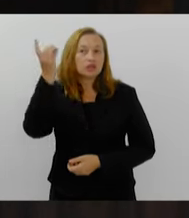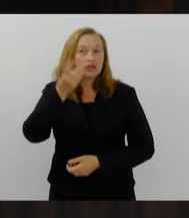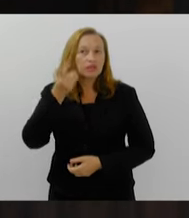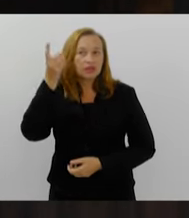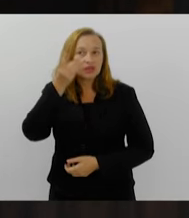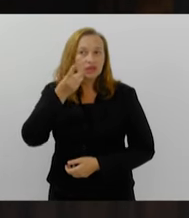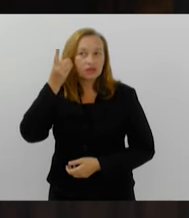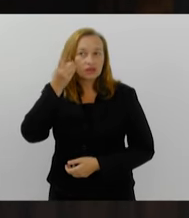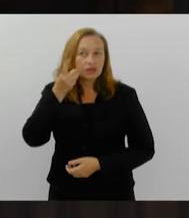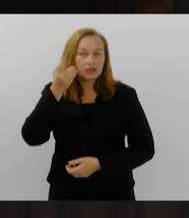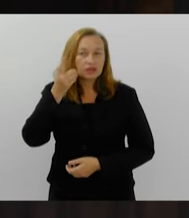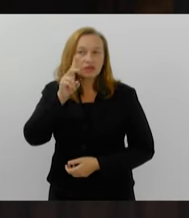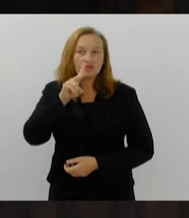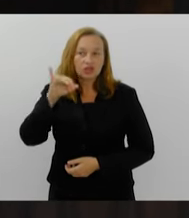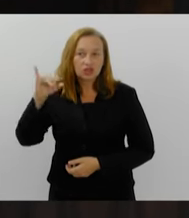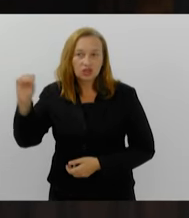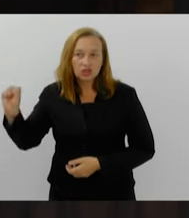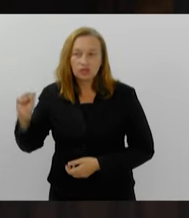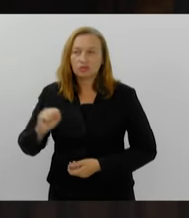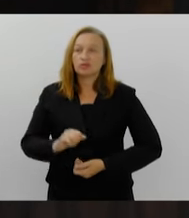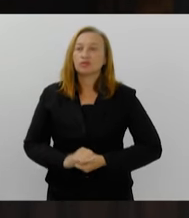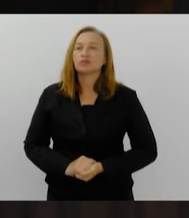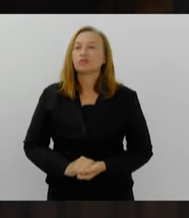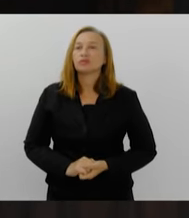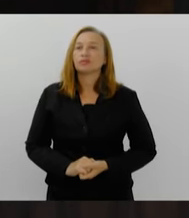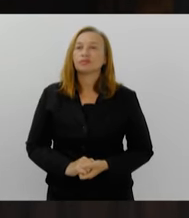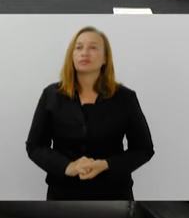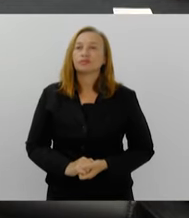deputado Vinícius Cozolino,